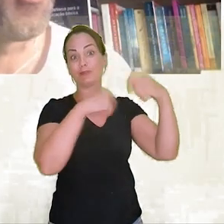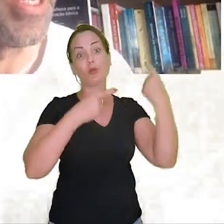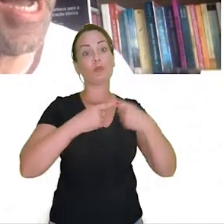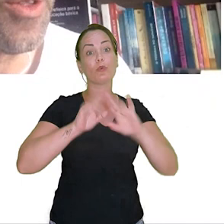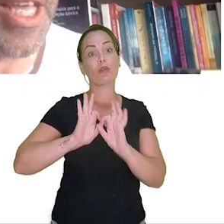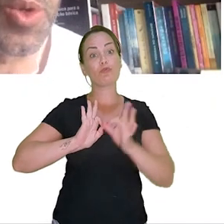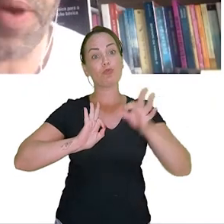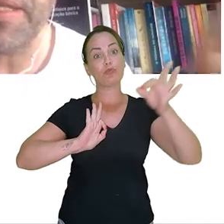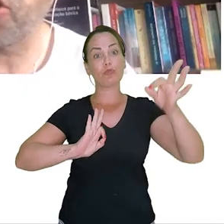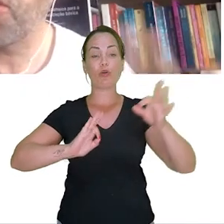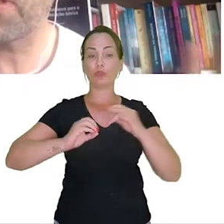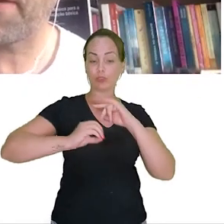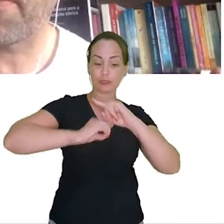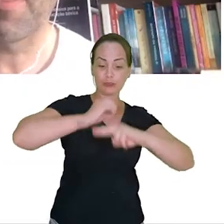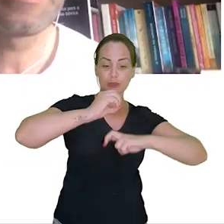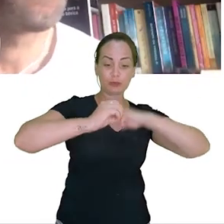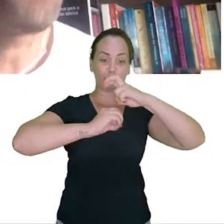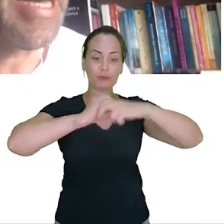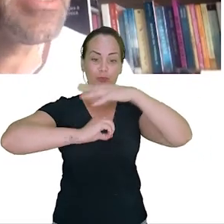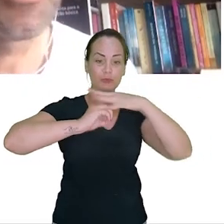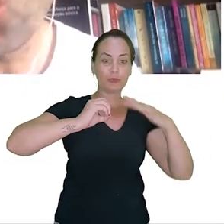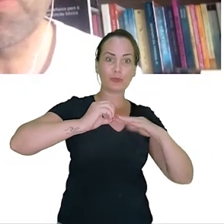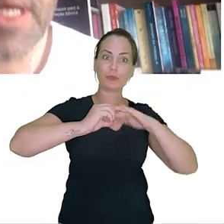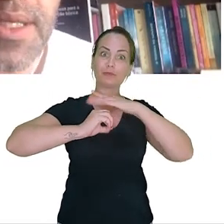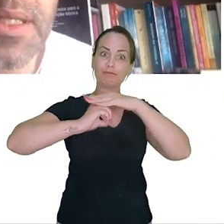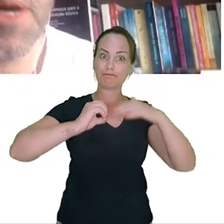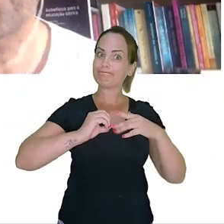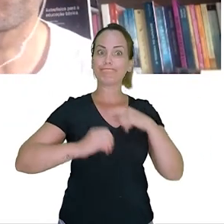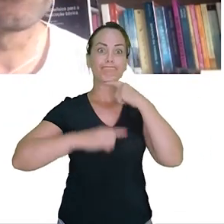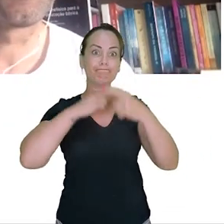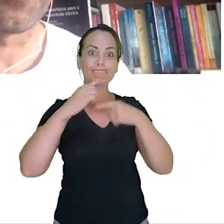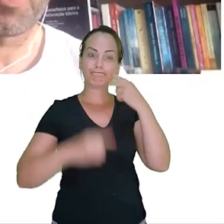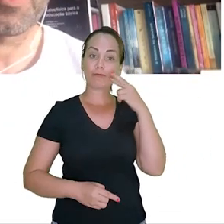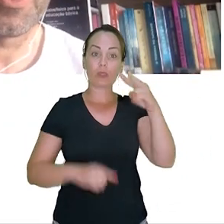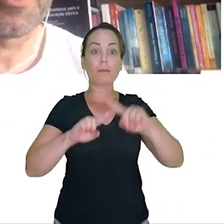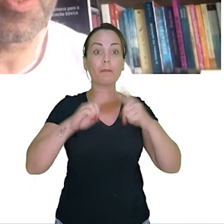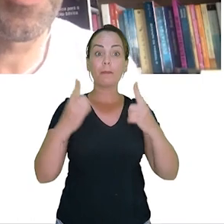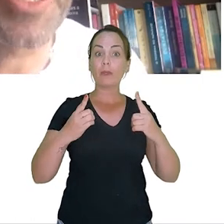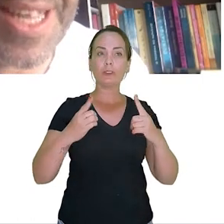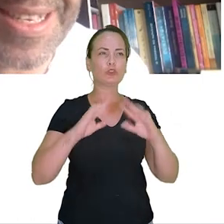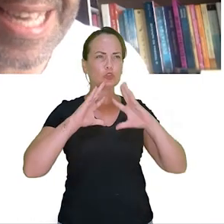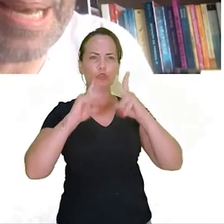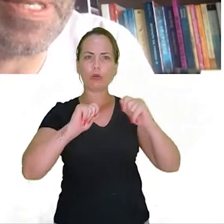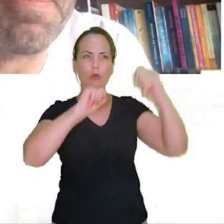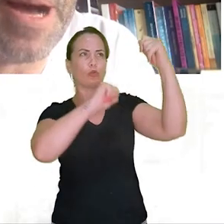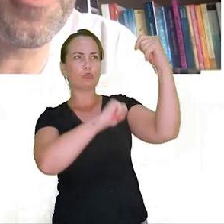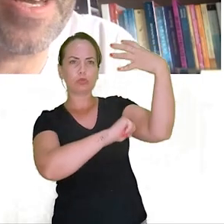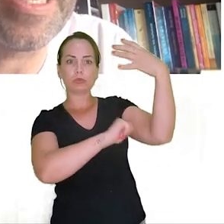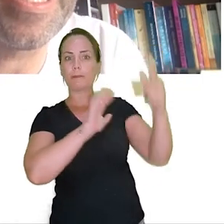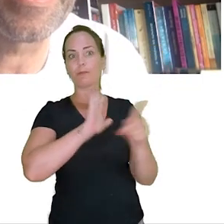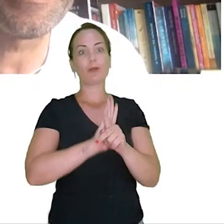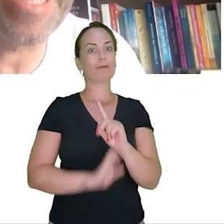longe, né? Urano, Netuno, esse a gente não consegue ver. Mas todos eles não produzem luz, eles não são estrelas. Essa é a